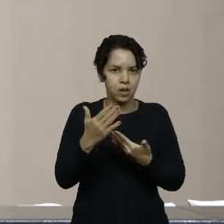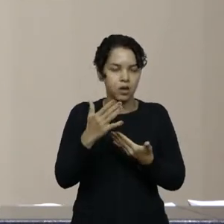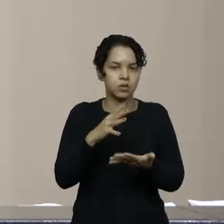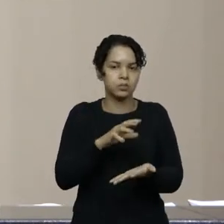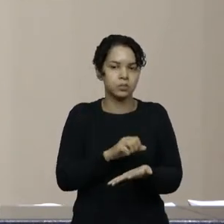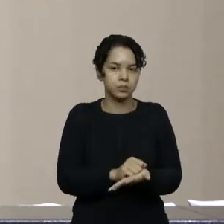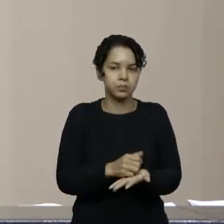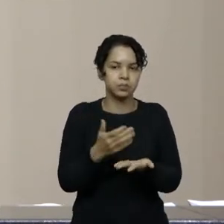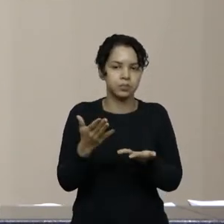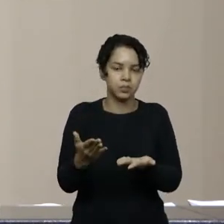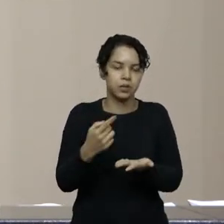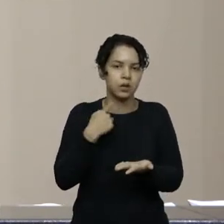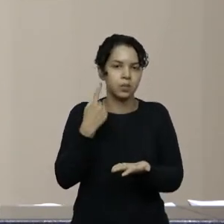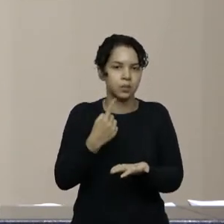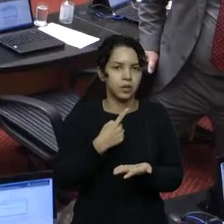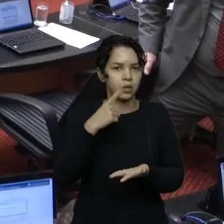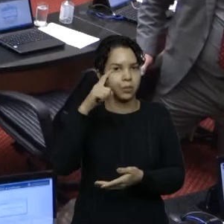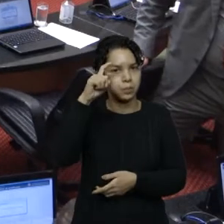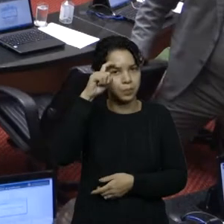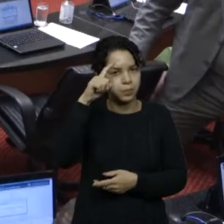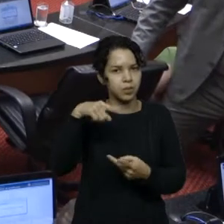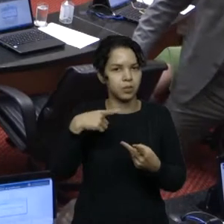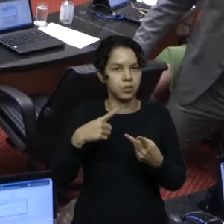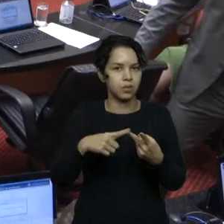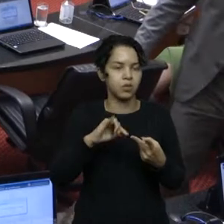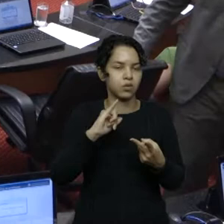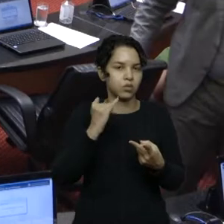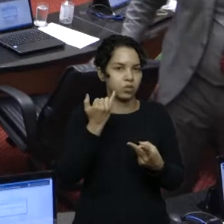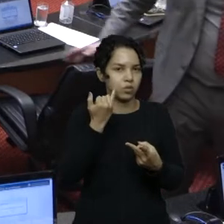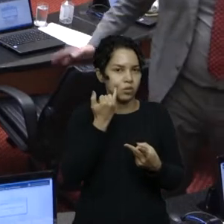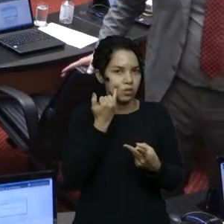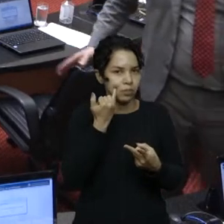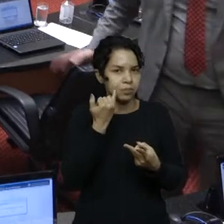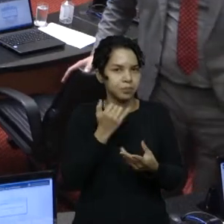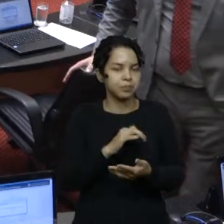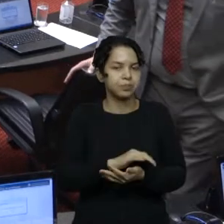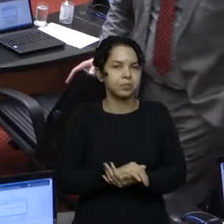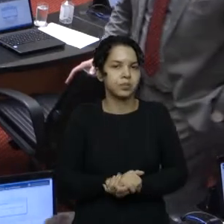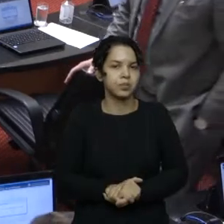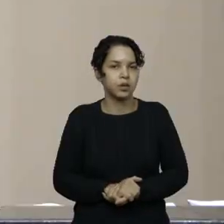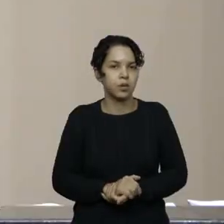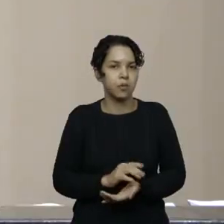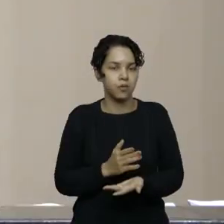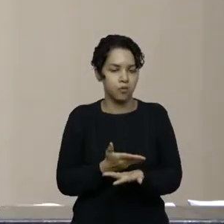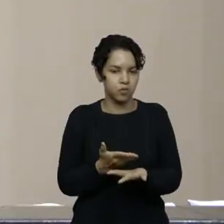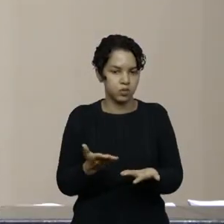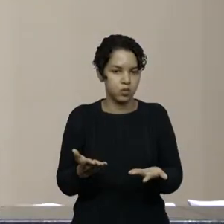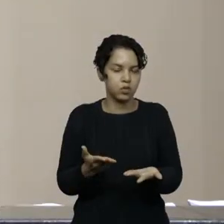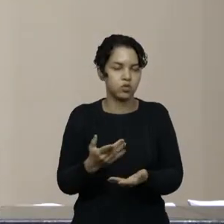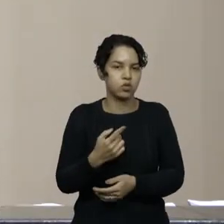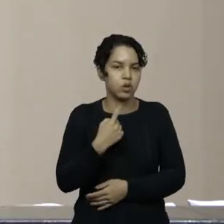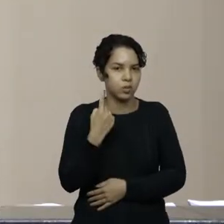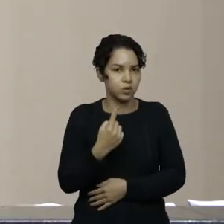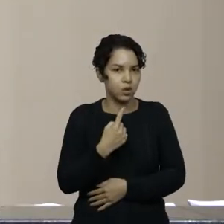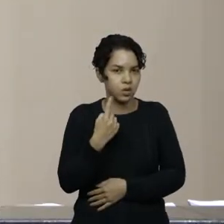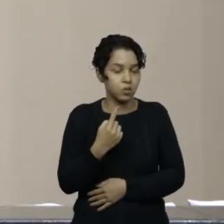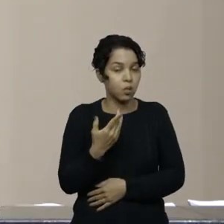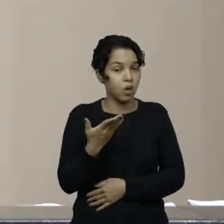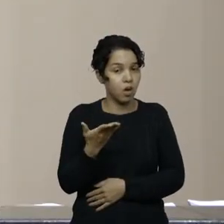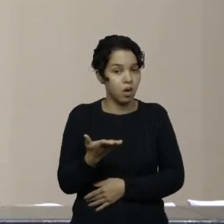deputado Marcos dinheiro depois Deputado de Jessé eu faço já consulta os senhores deputados esse projeto Não há